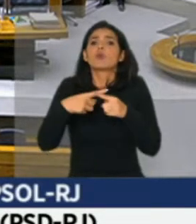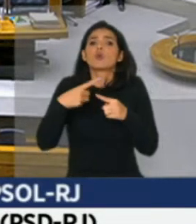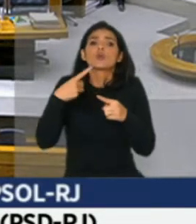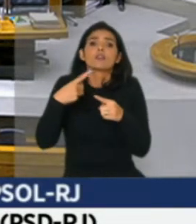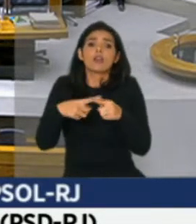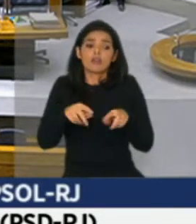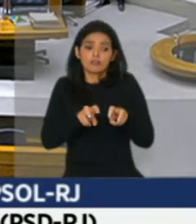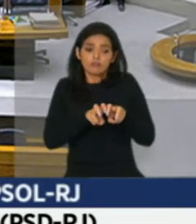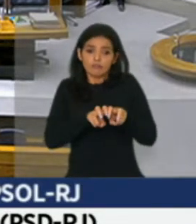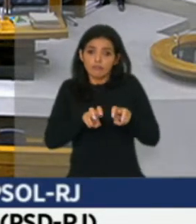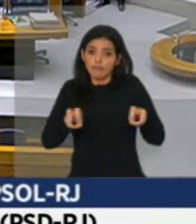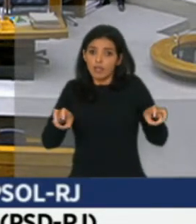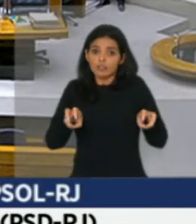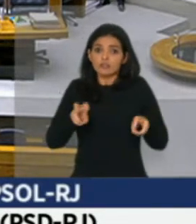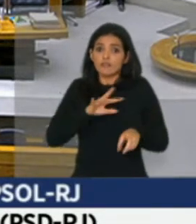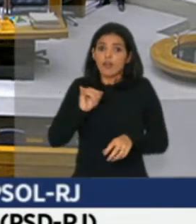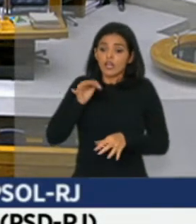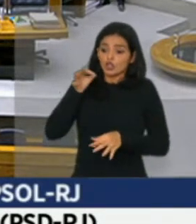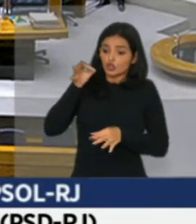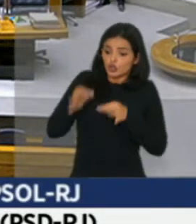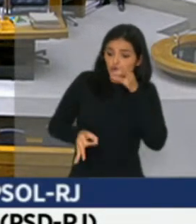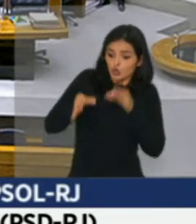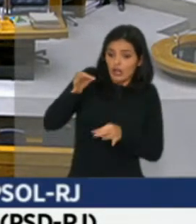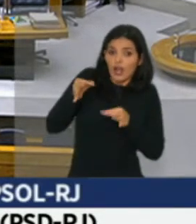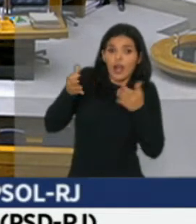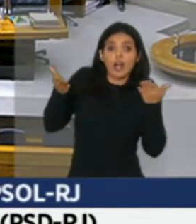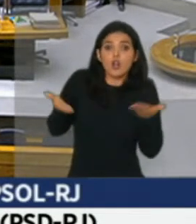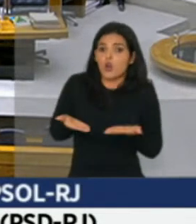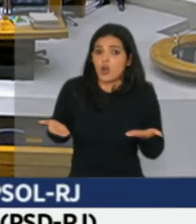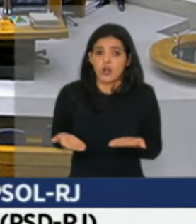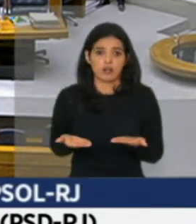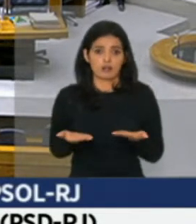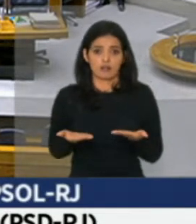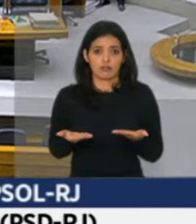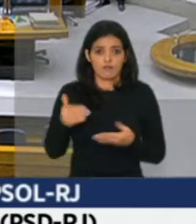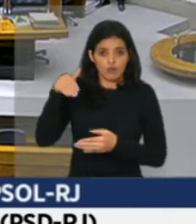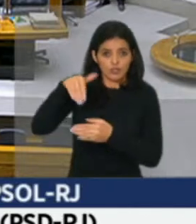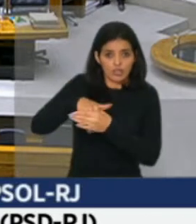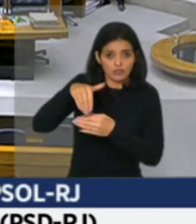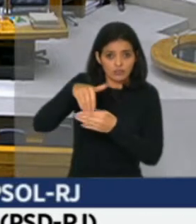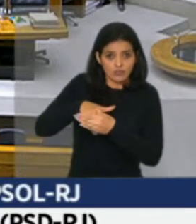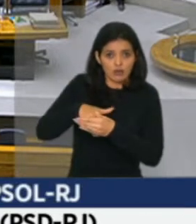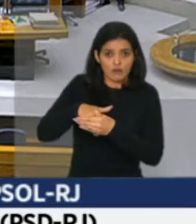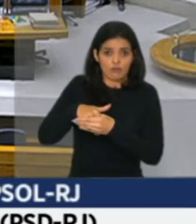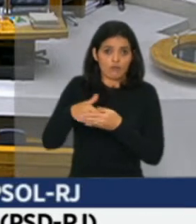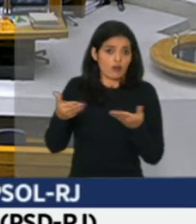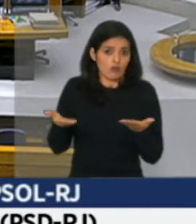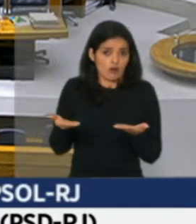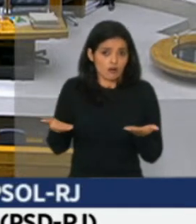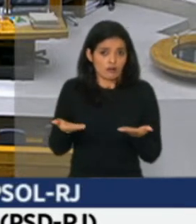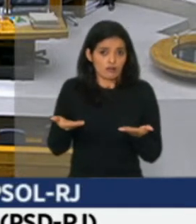mesa julgar e colocar em votação, julgar administrativamente,